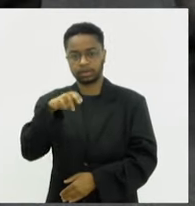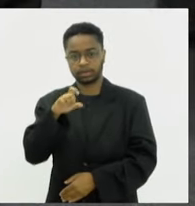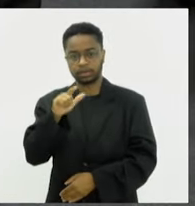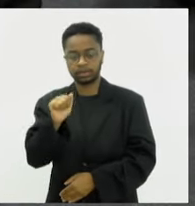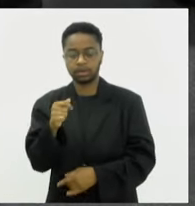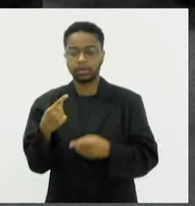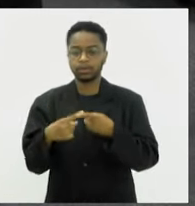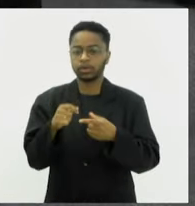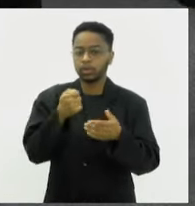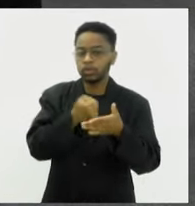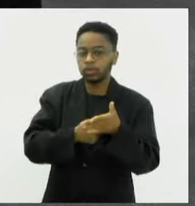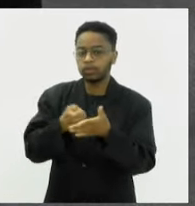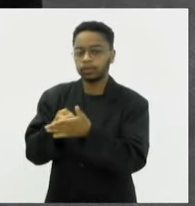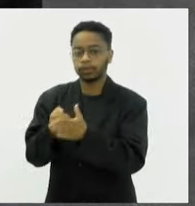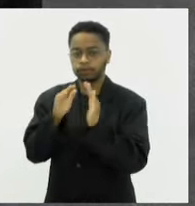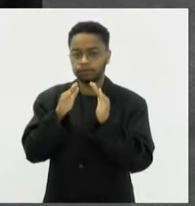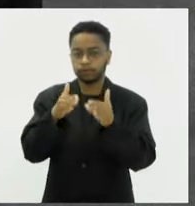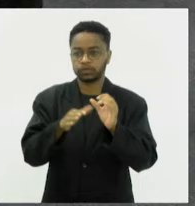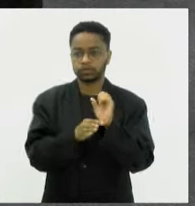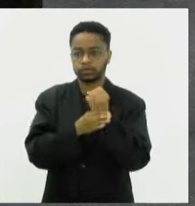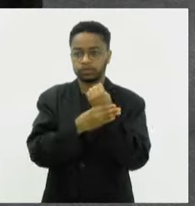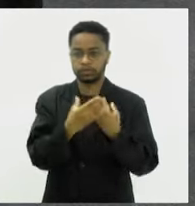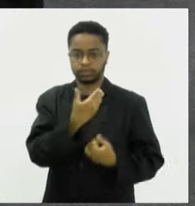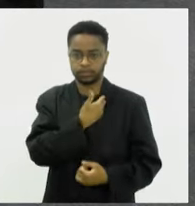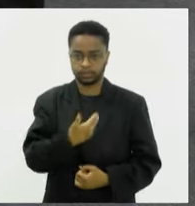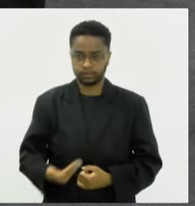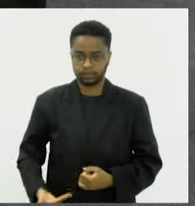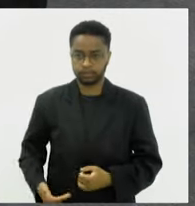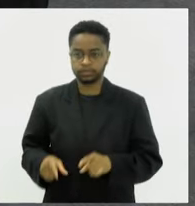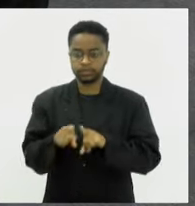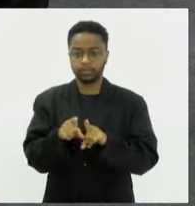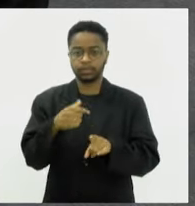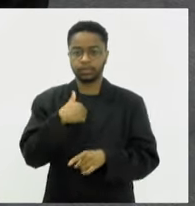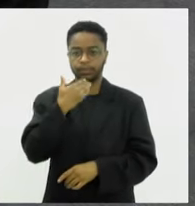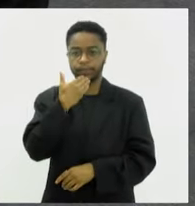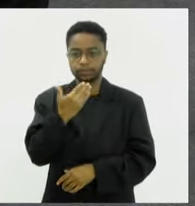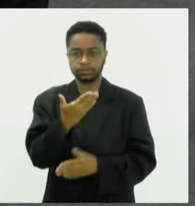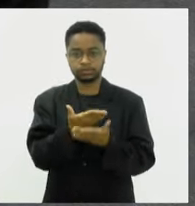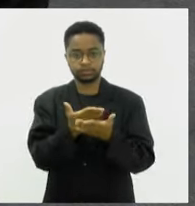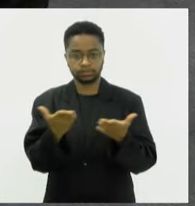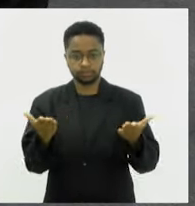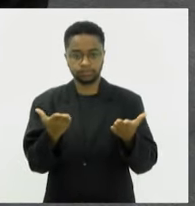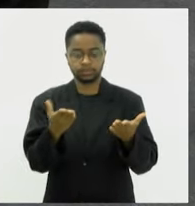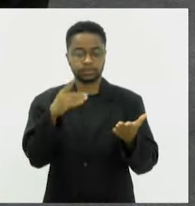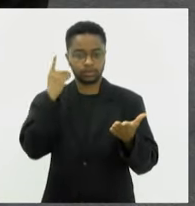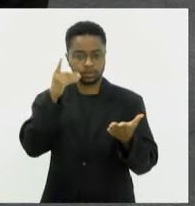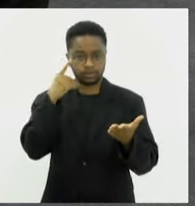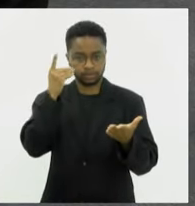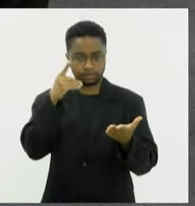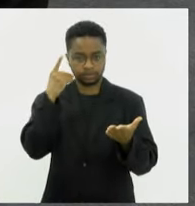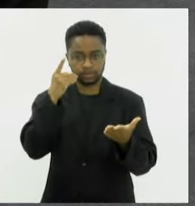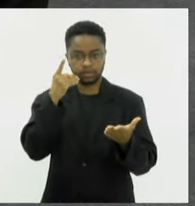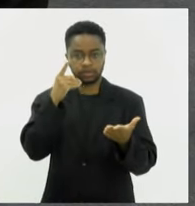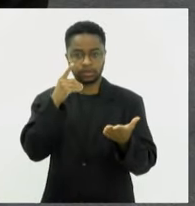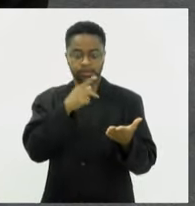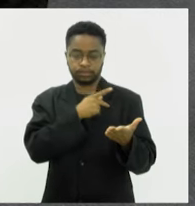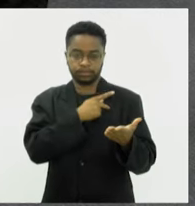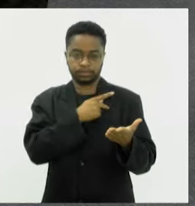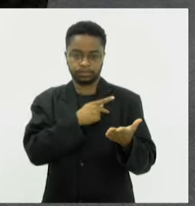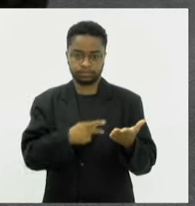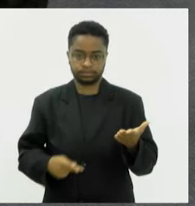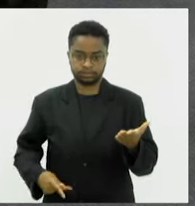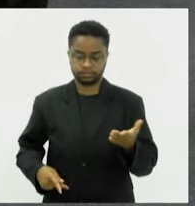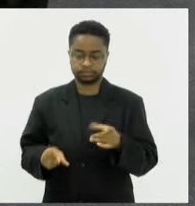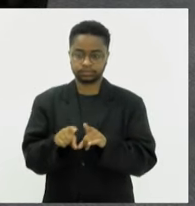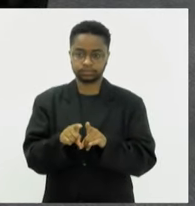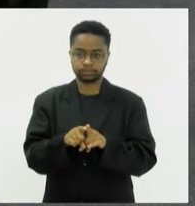por essa questão da segurança pública. Gostaria que todos os deputados ficassem até de costas aqui para as deputadas, para a nobre presidente,